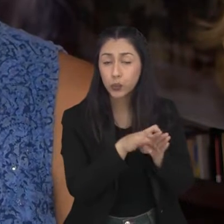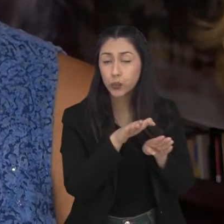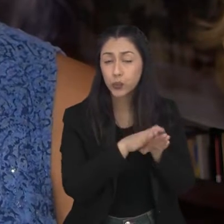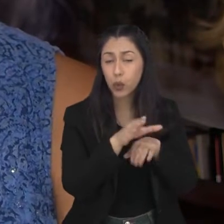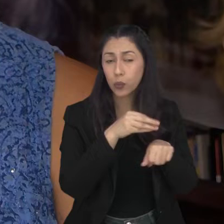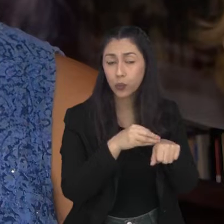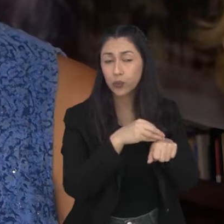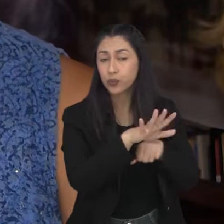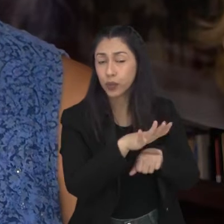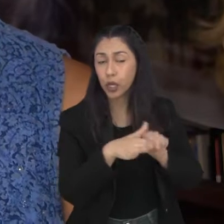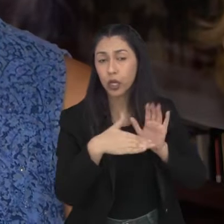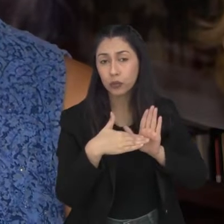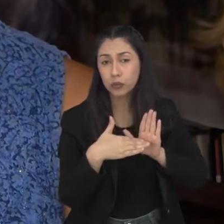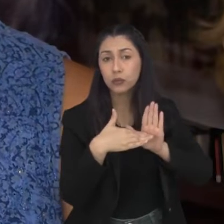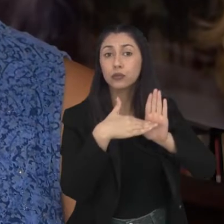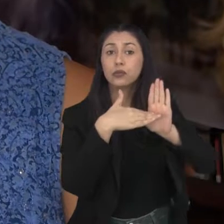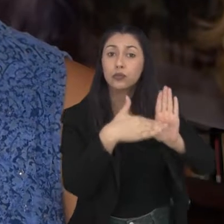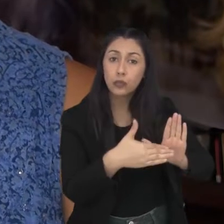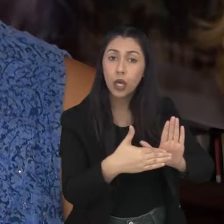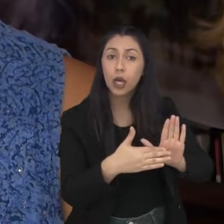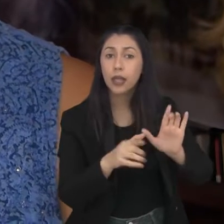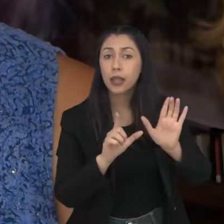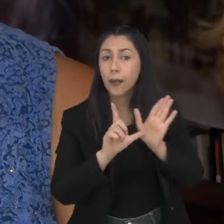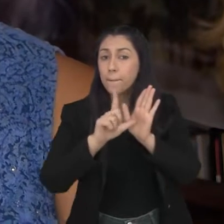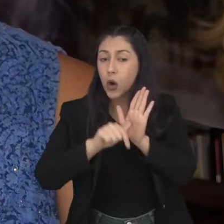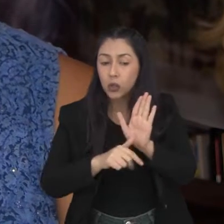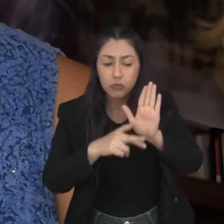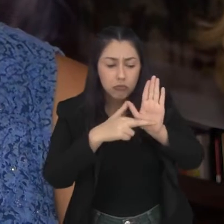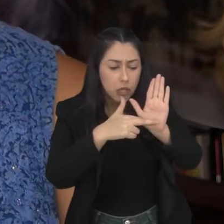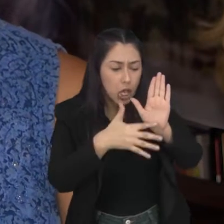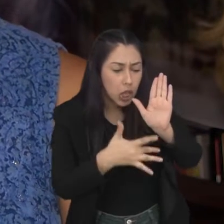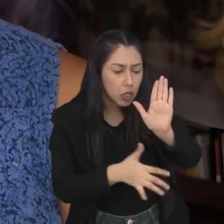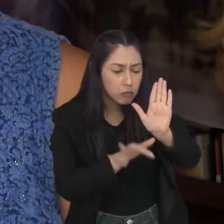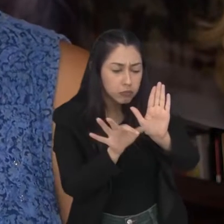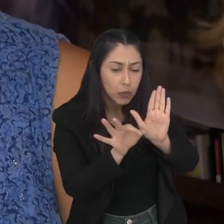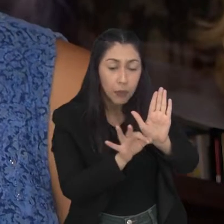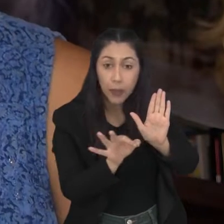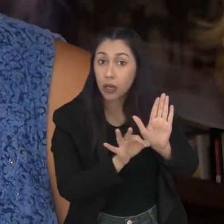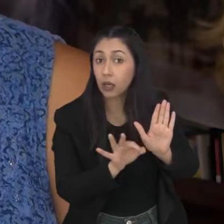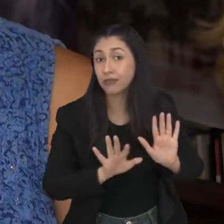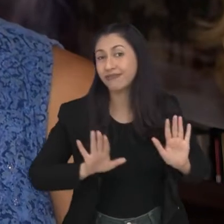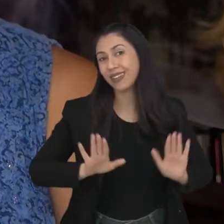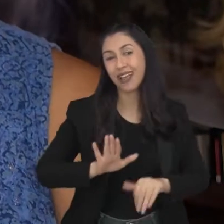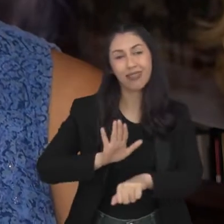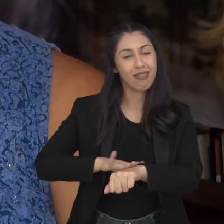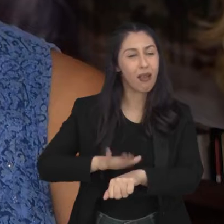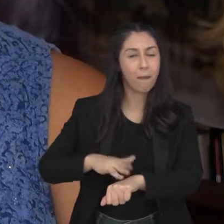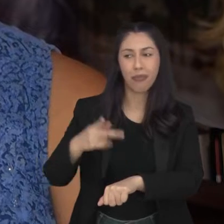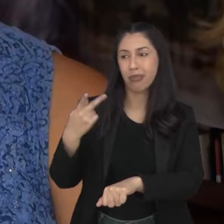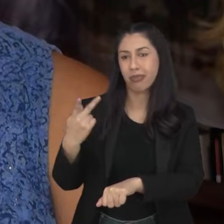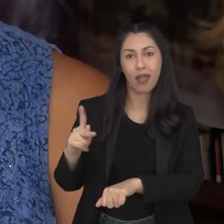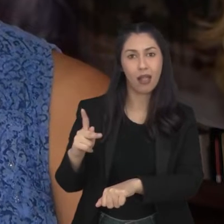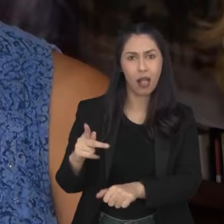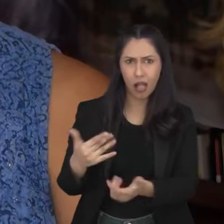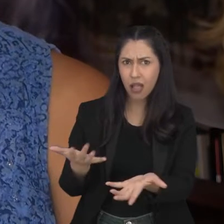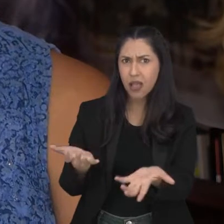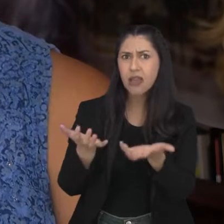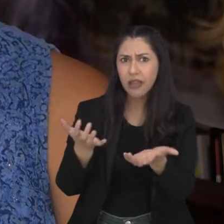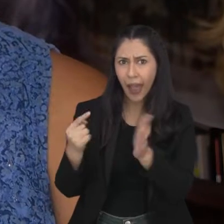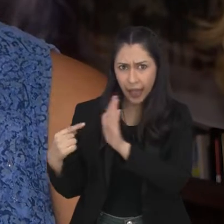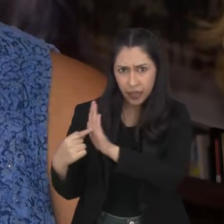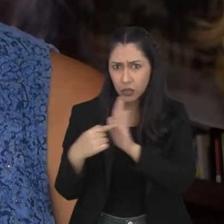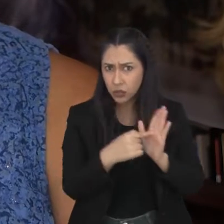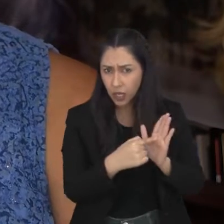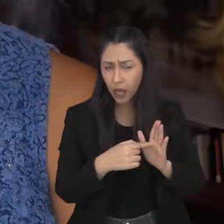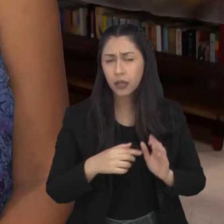são os caminhos, vai ajudá-la a fazer um relatório. E aí é o tempo dela, né? O tempo da mulher, se ela vai mesmo